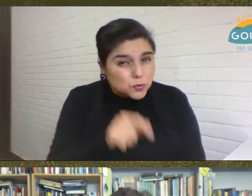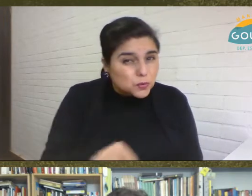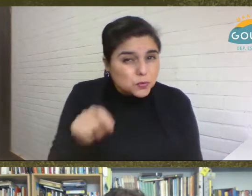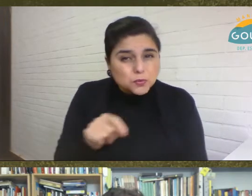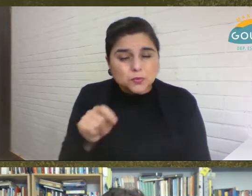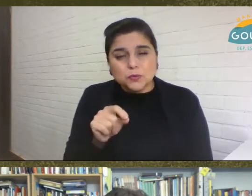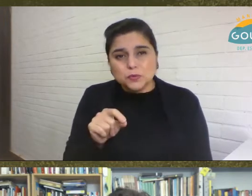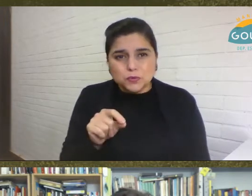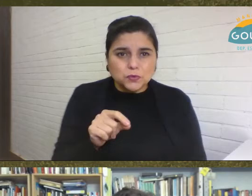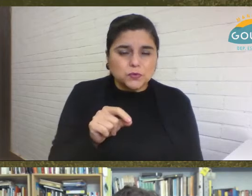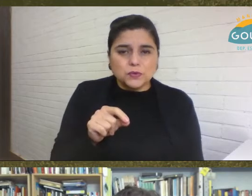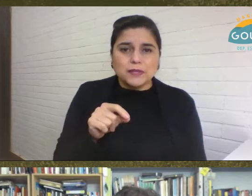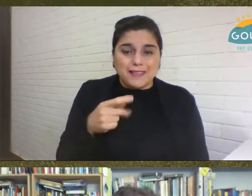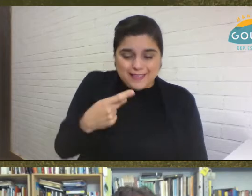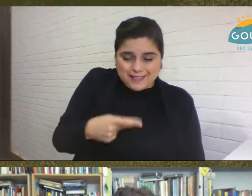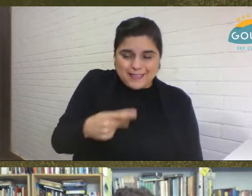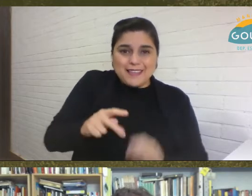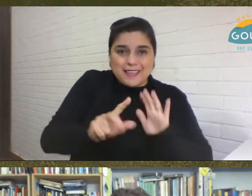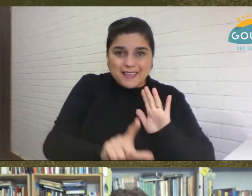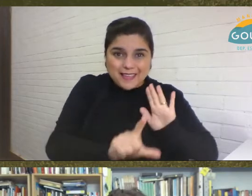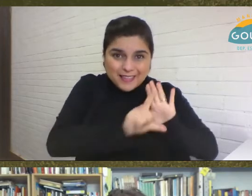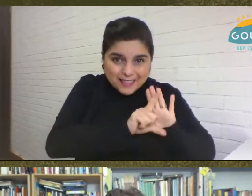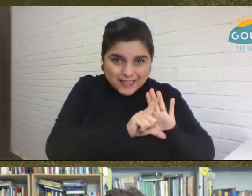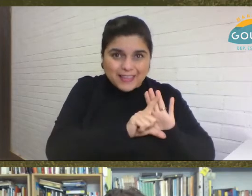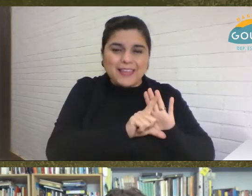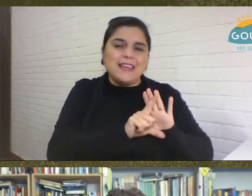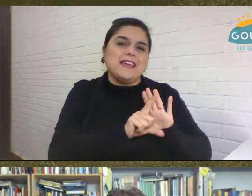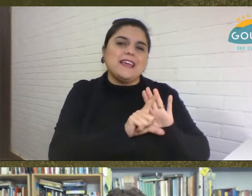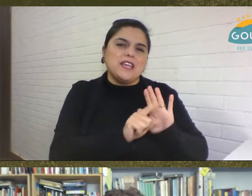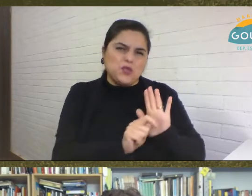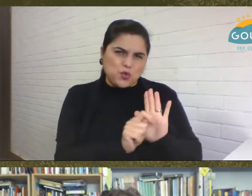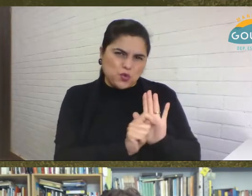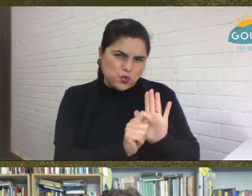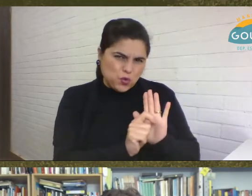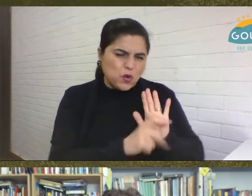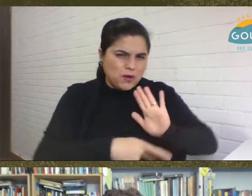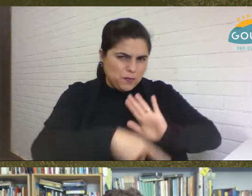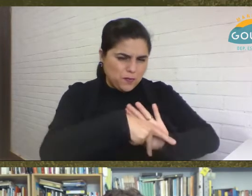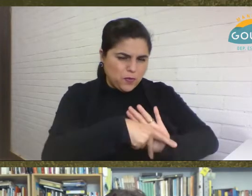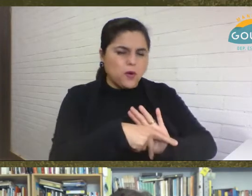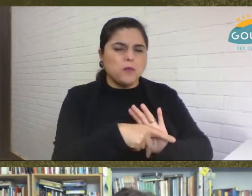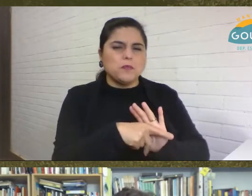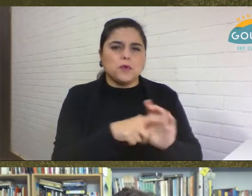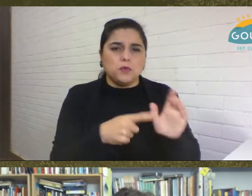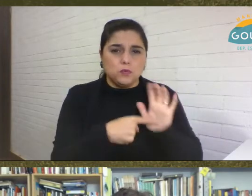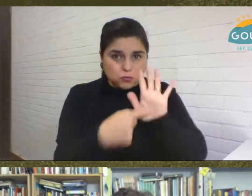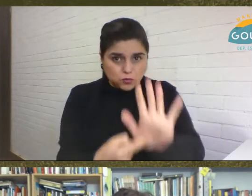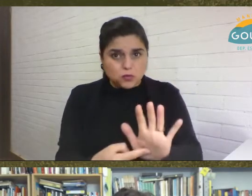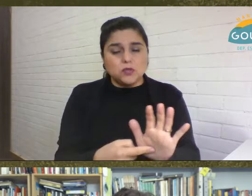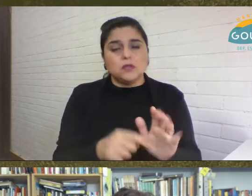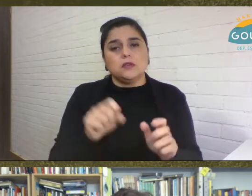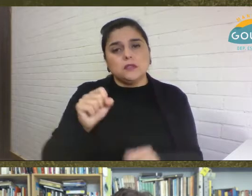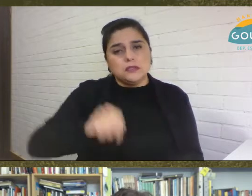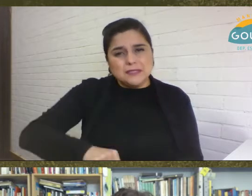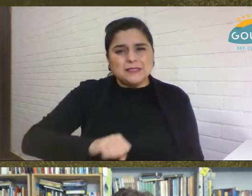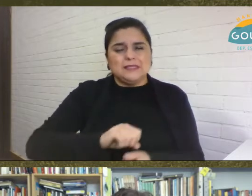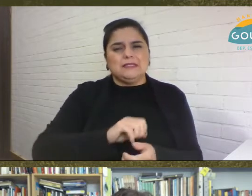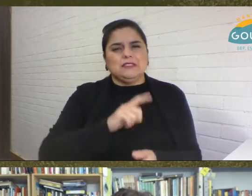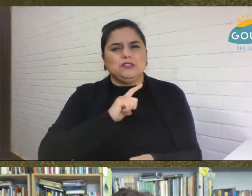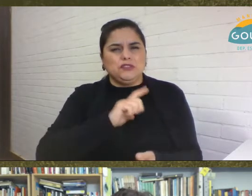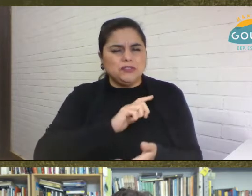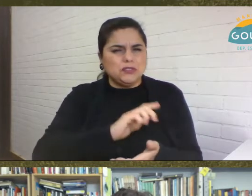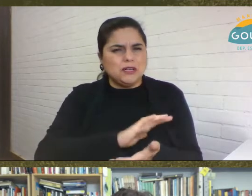lei, a lei da droga produzida por esses anos, fosse bastante repressiva e